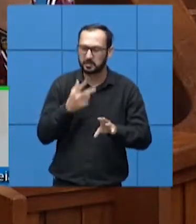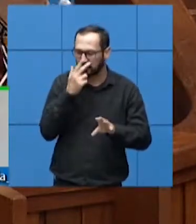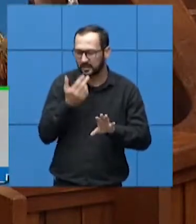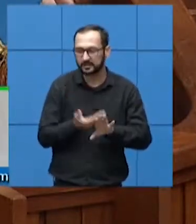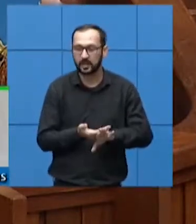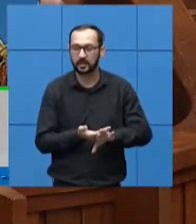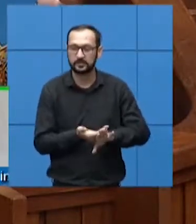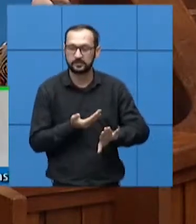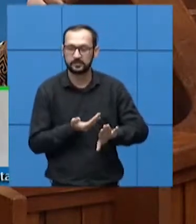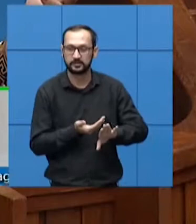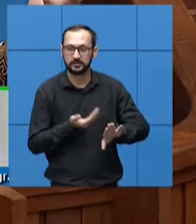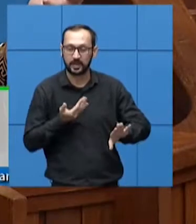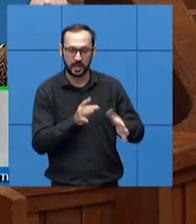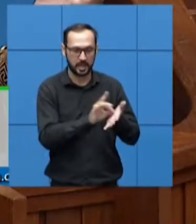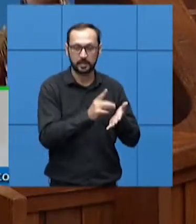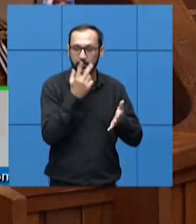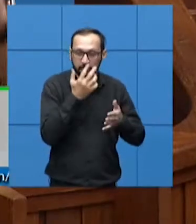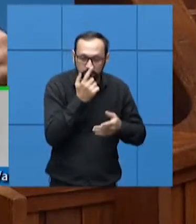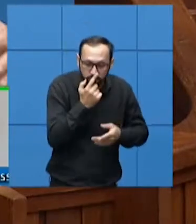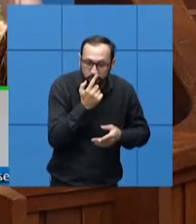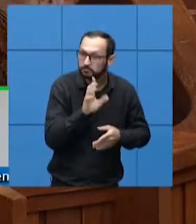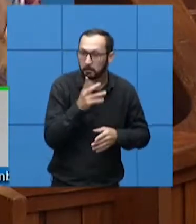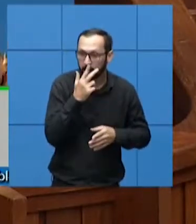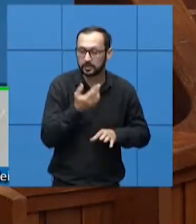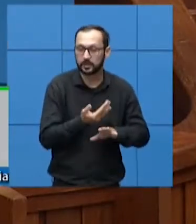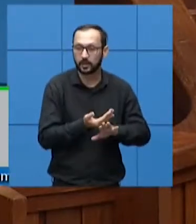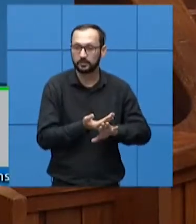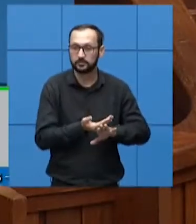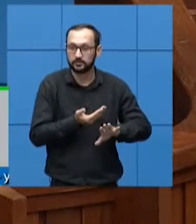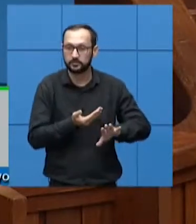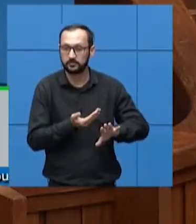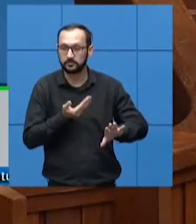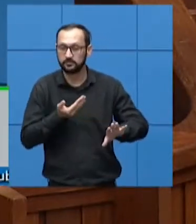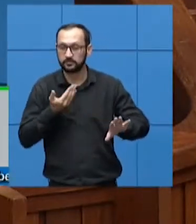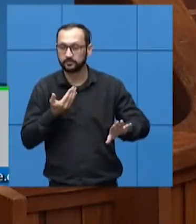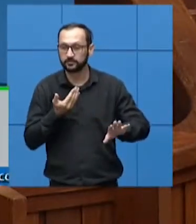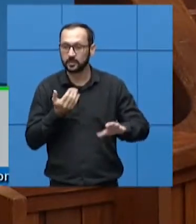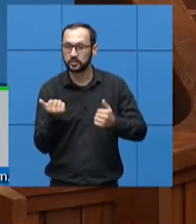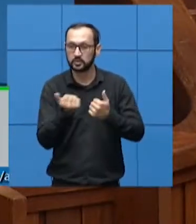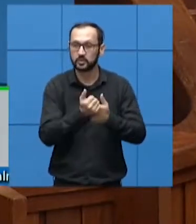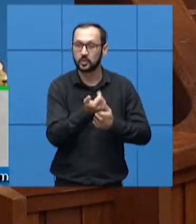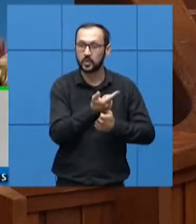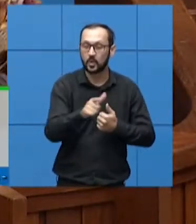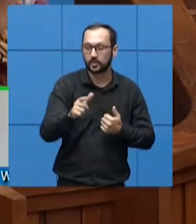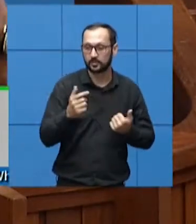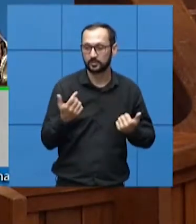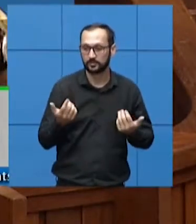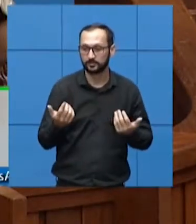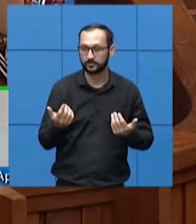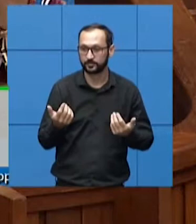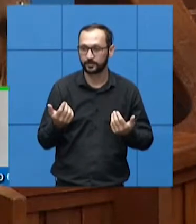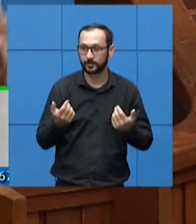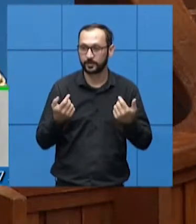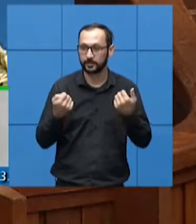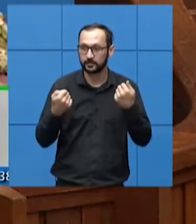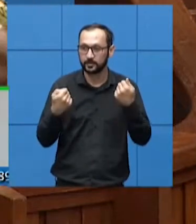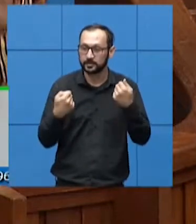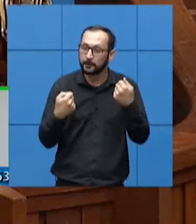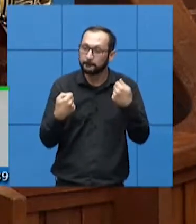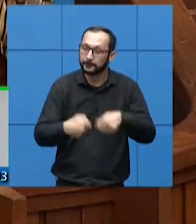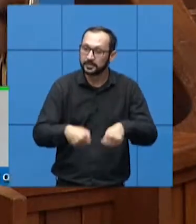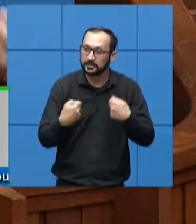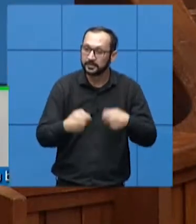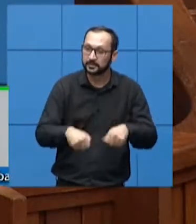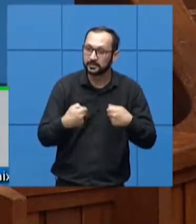afastada dessa realidade. Geralmente, a maior substituição era das outras áreas, e nós